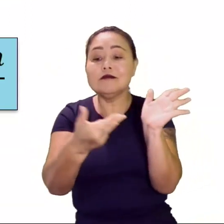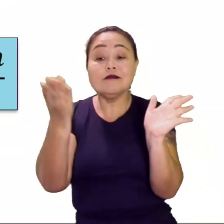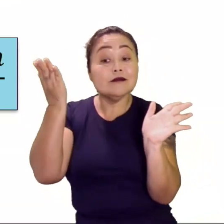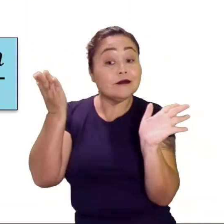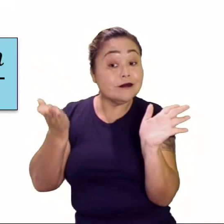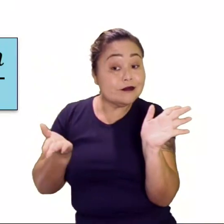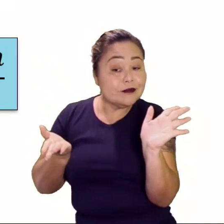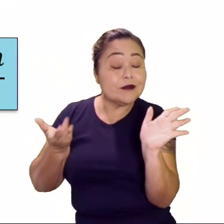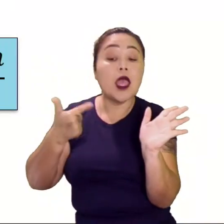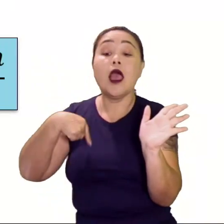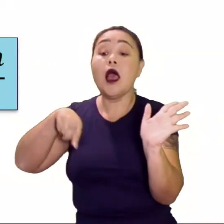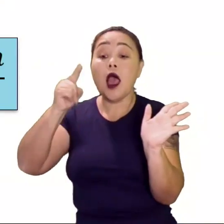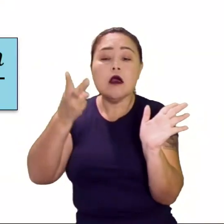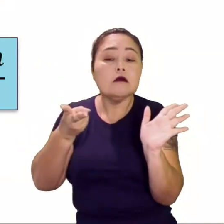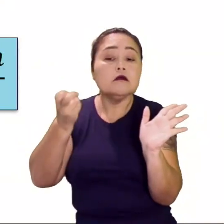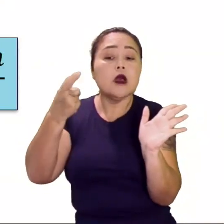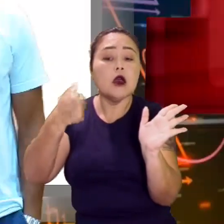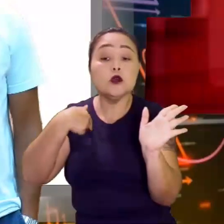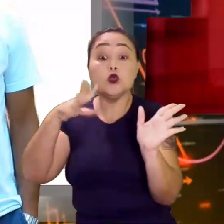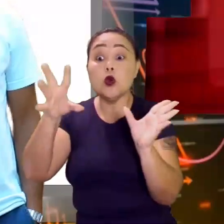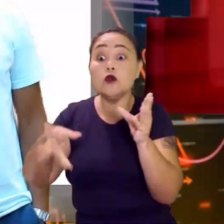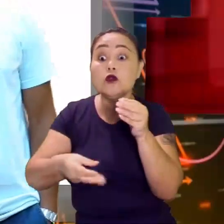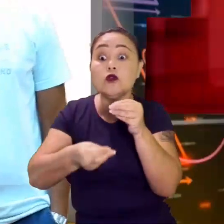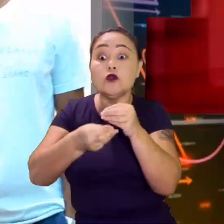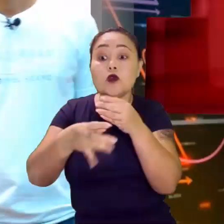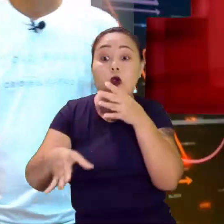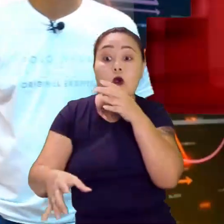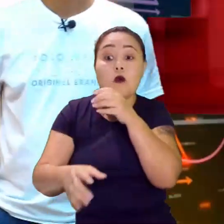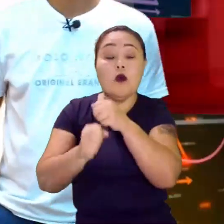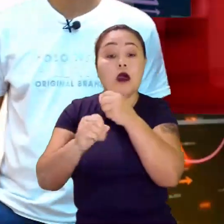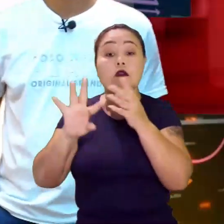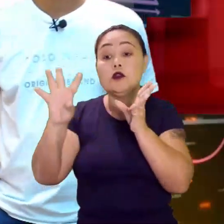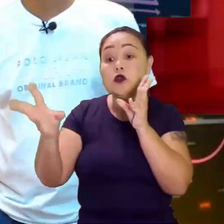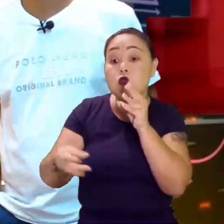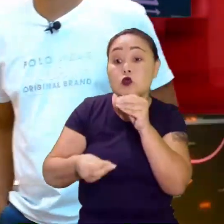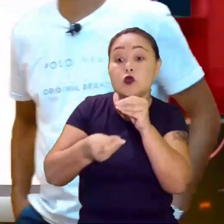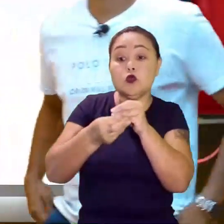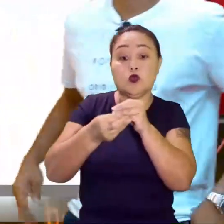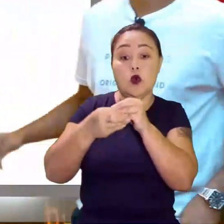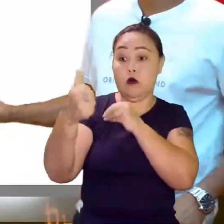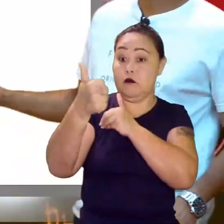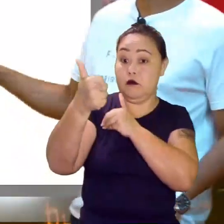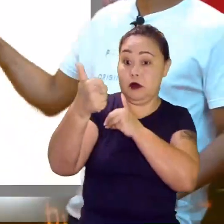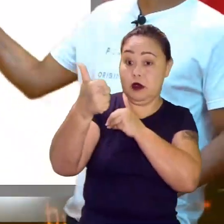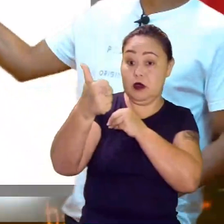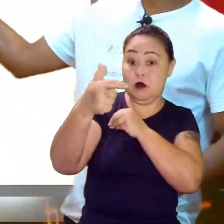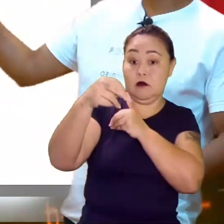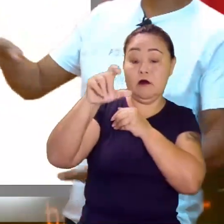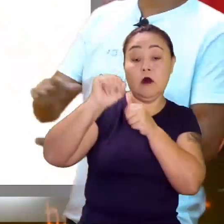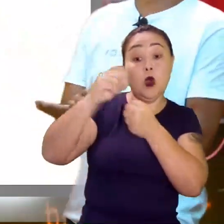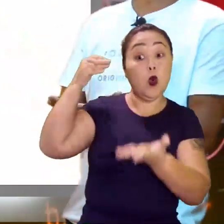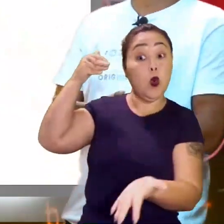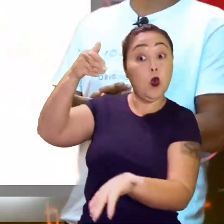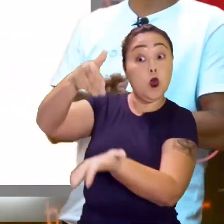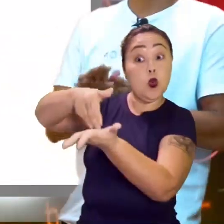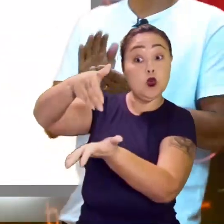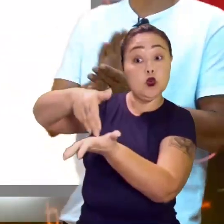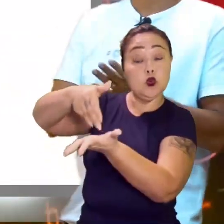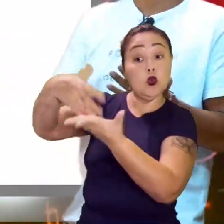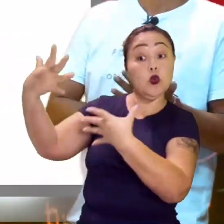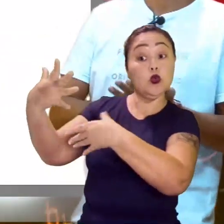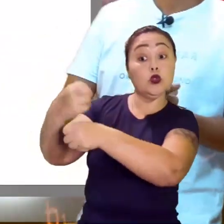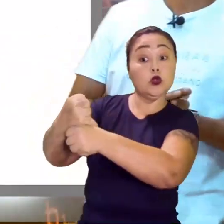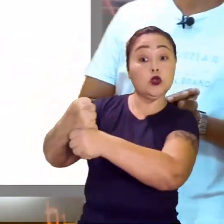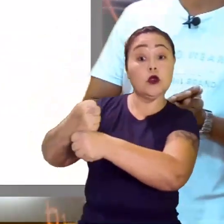pra gente e viu que era só somar, né? Então a gente pode ver aqui que é só somar o primeiro termo com o último termo,